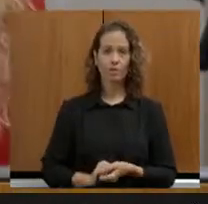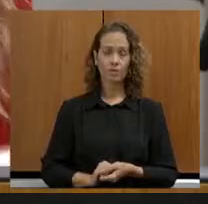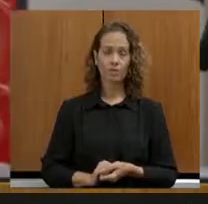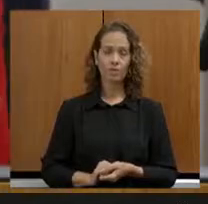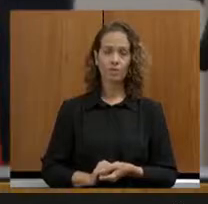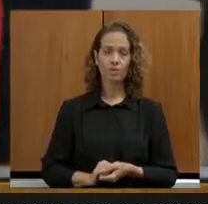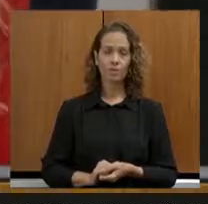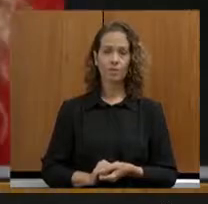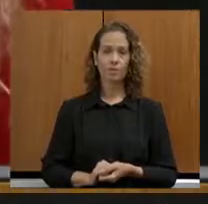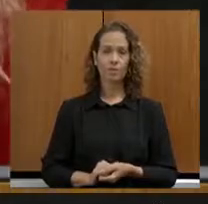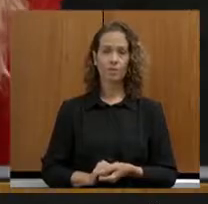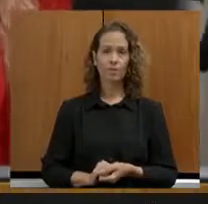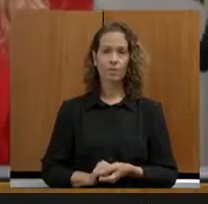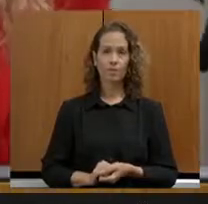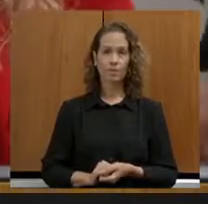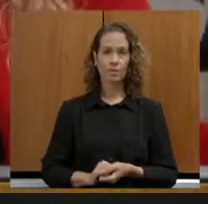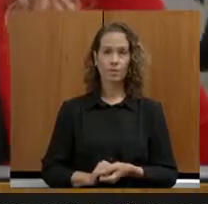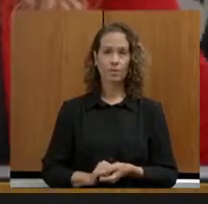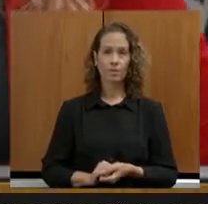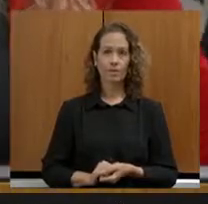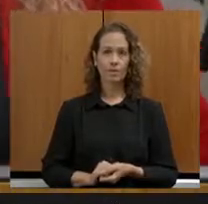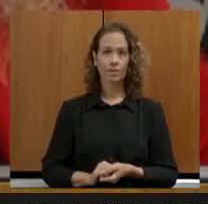E aí